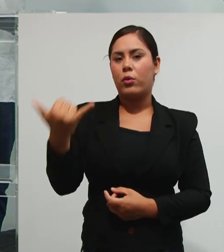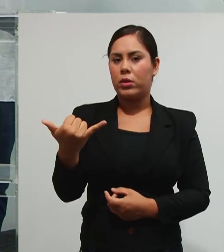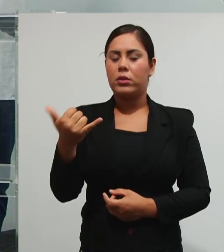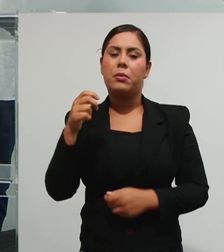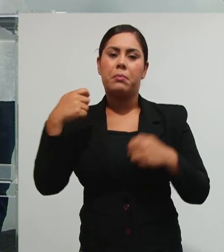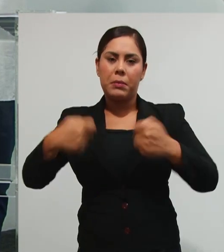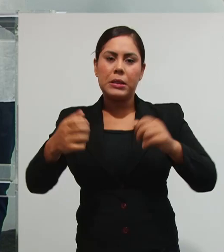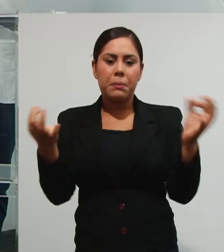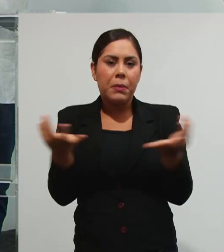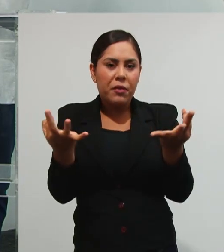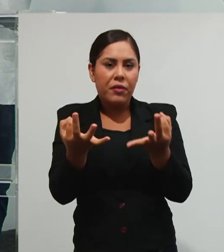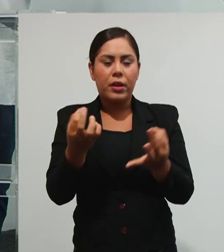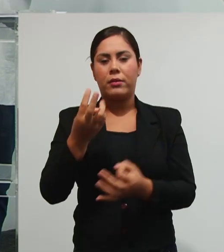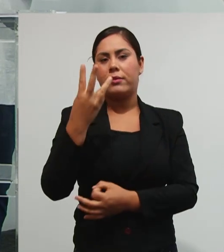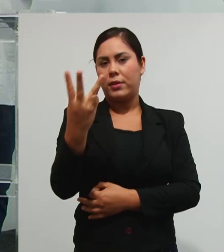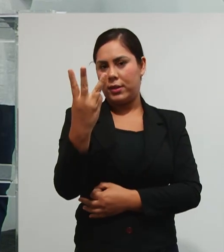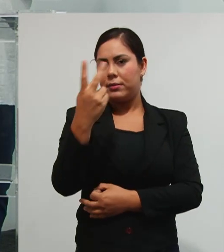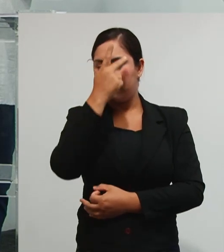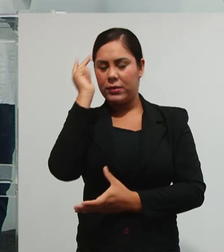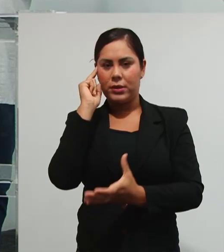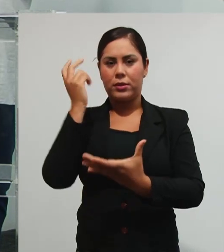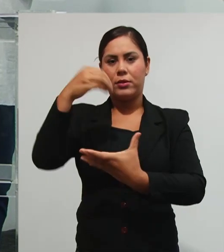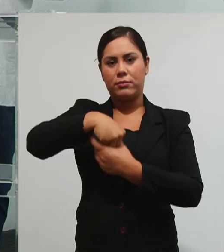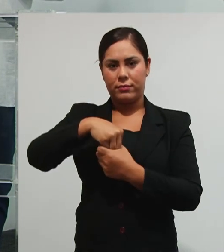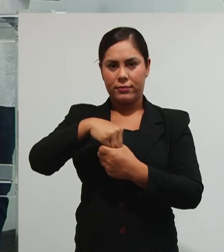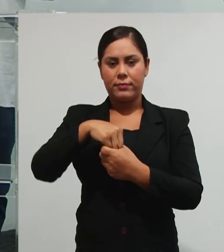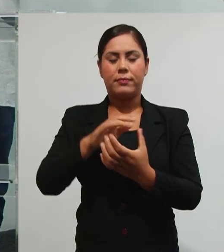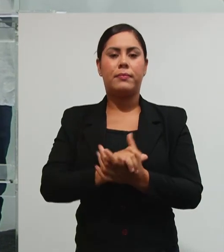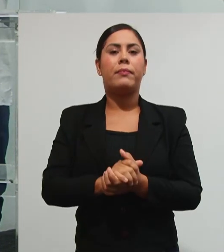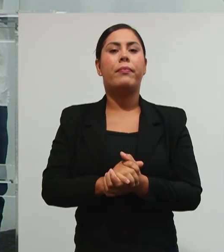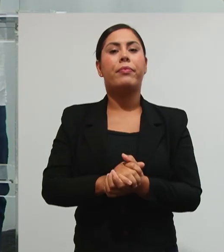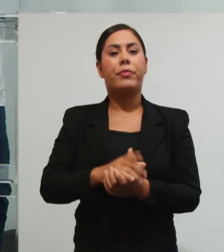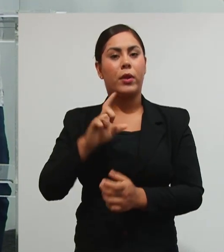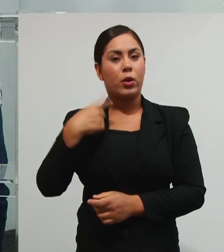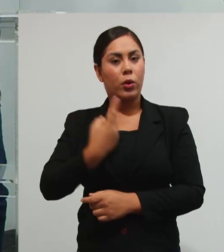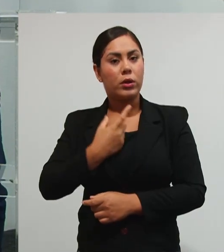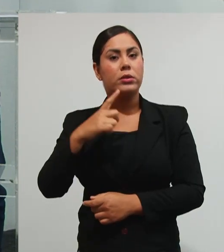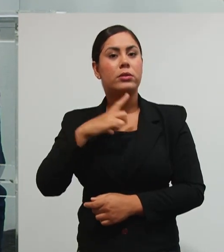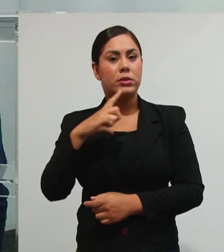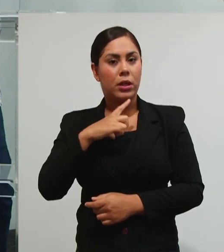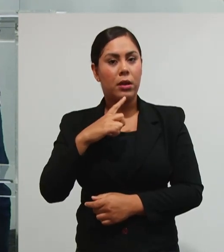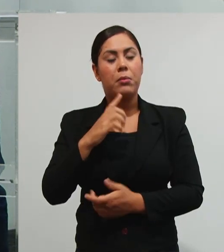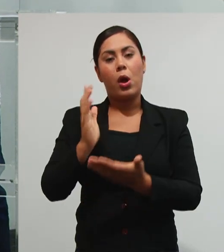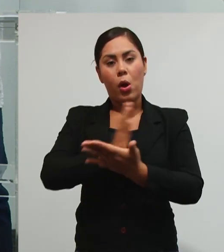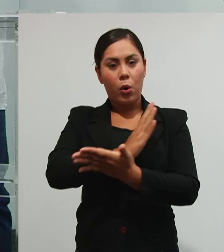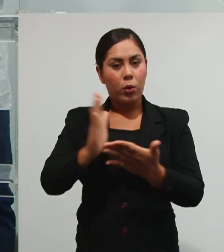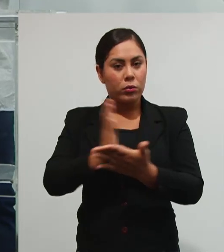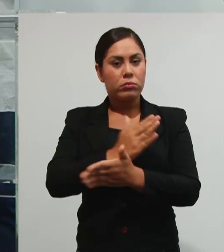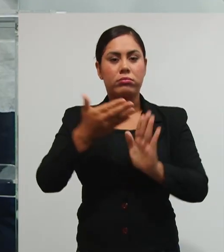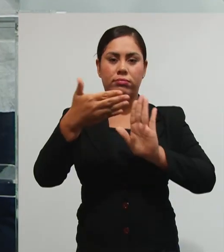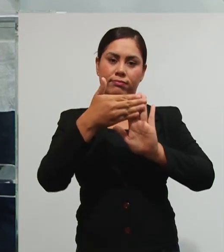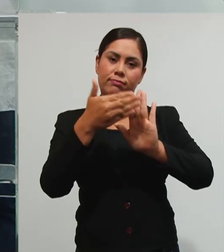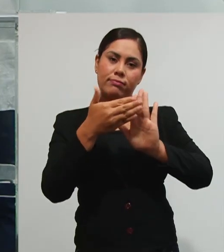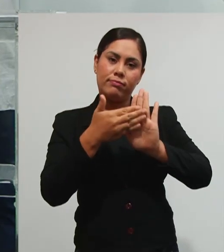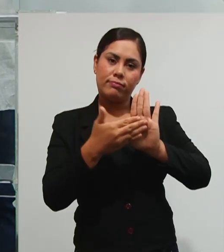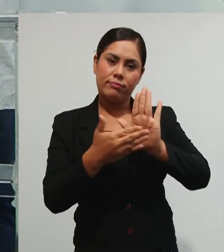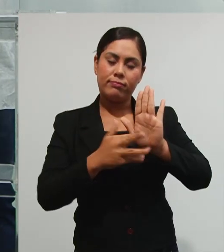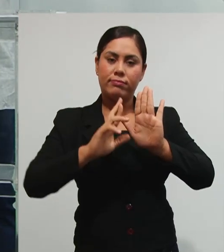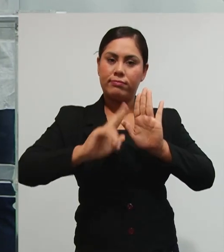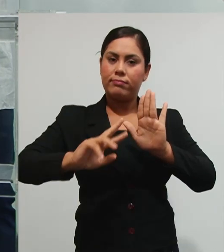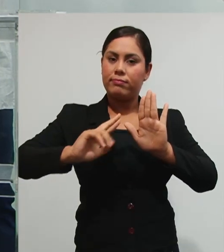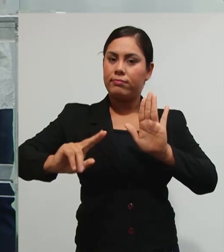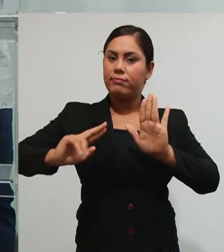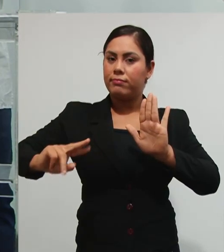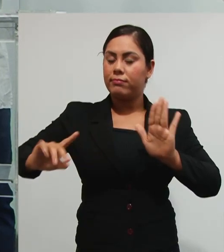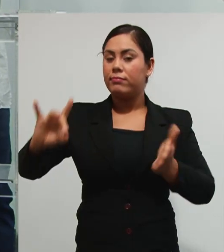estudo perfeito tinha 3 elementos. Então, nós temos algumas proposituras diferentes. Cabe